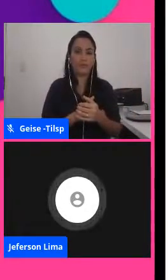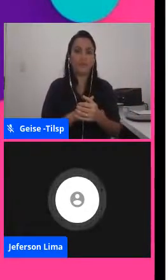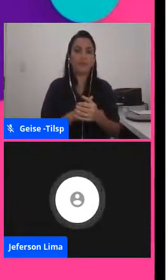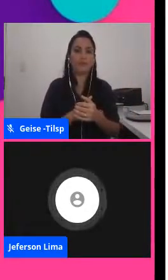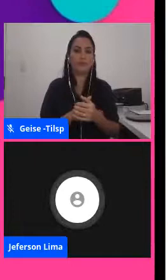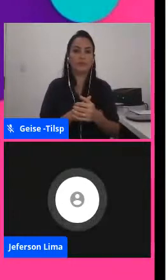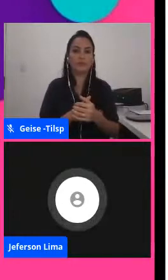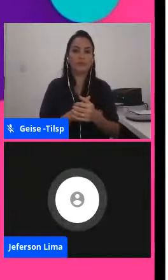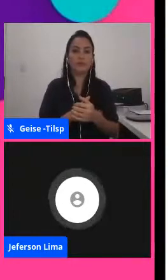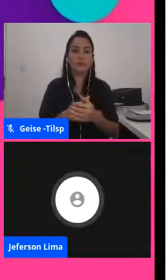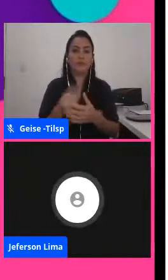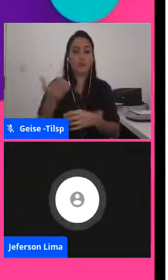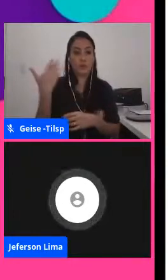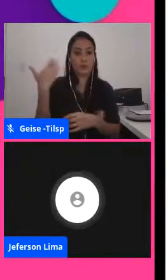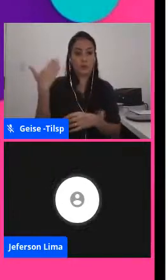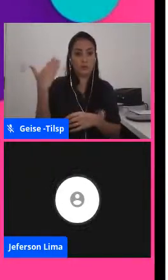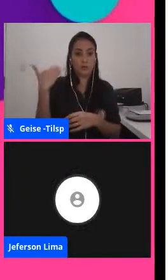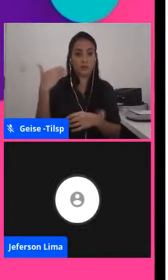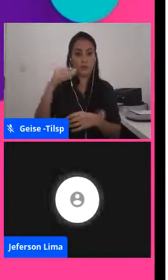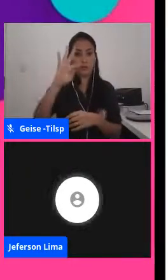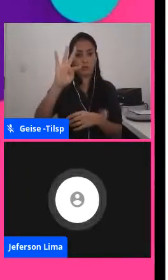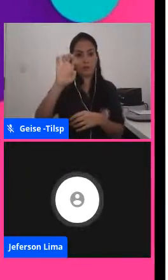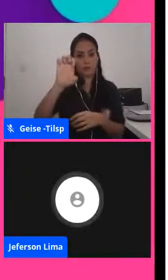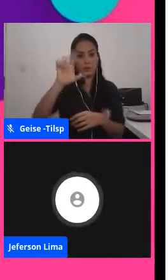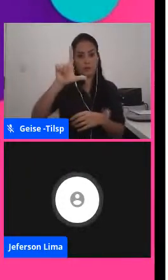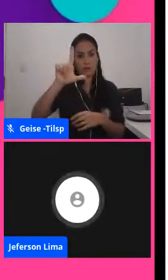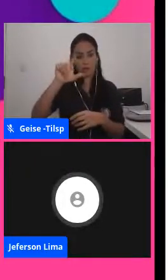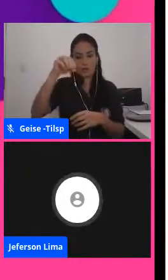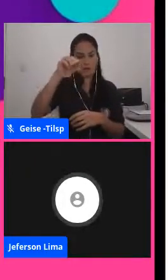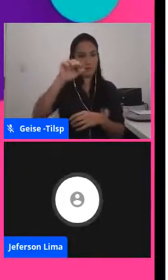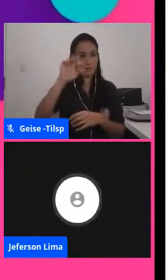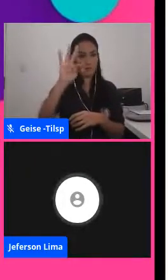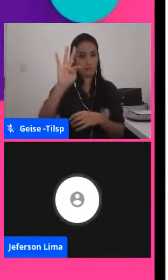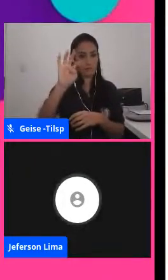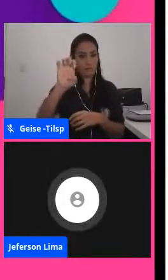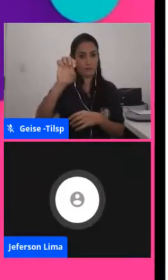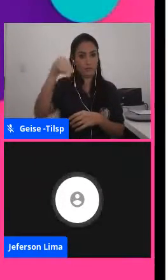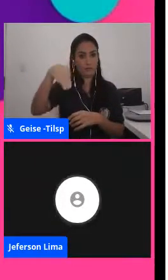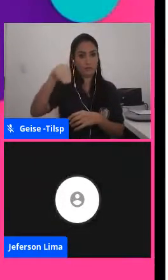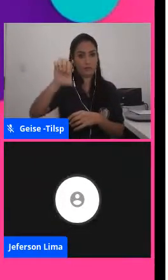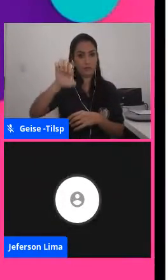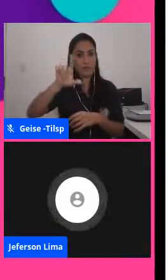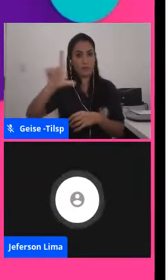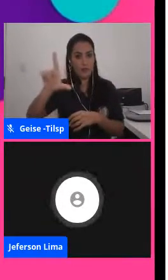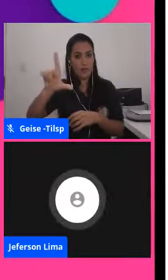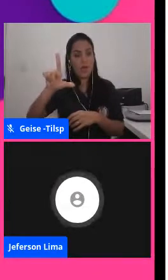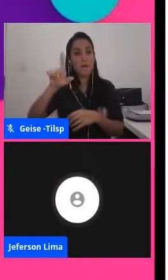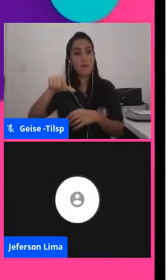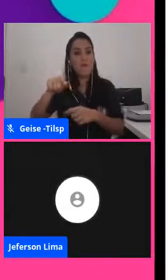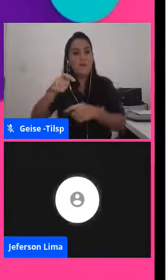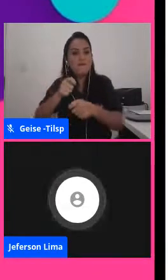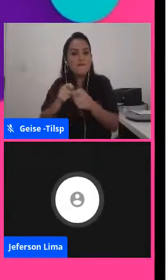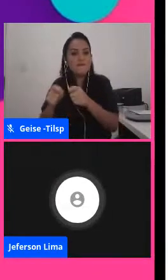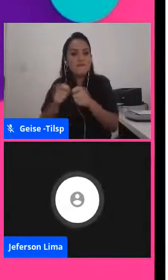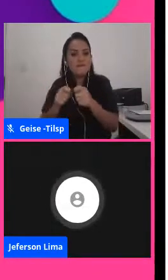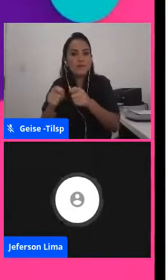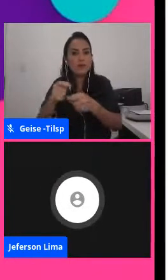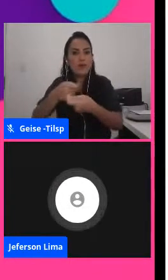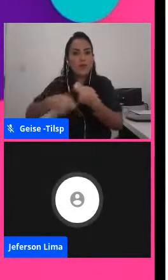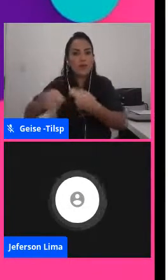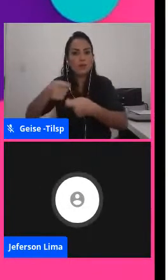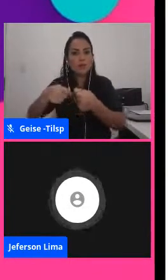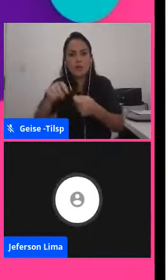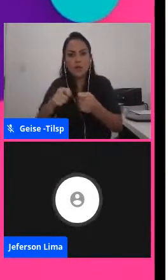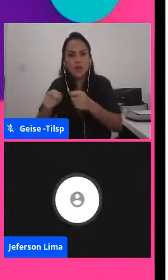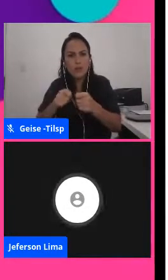que anteriormente ao ATmel, eu não tinha falado anteriormente, né, mas o microcontrolador, dá até para ver aqui, né? Ixi, não dá para ver